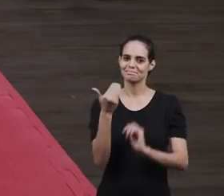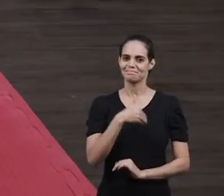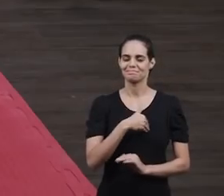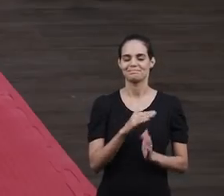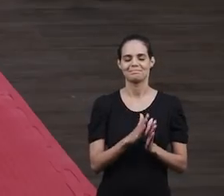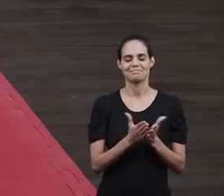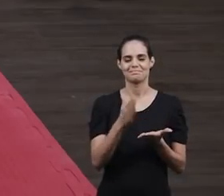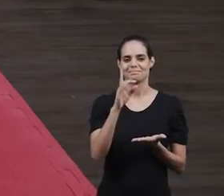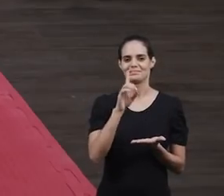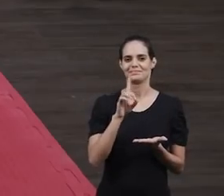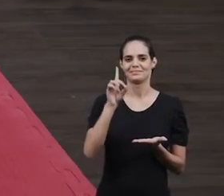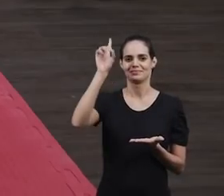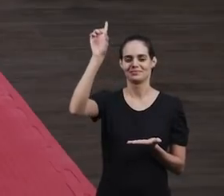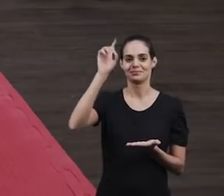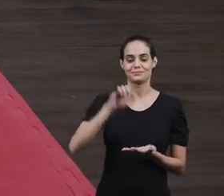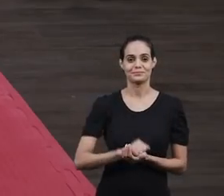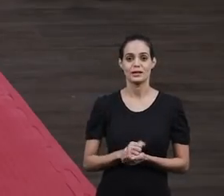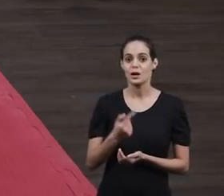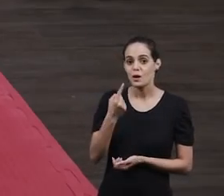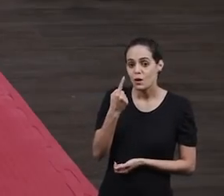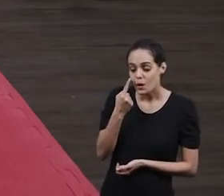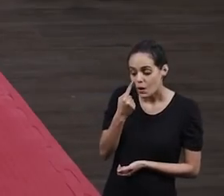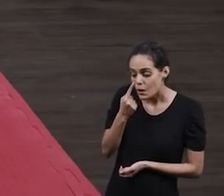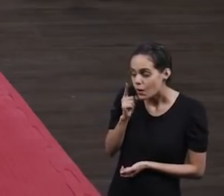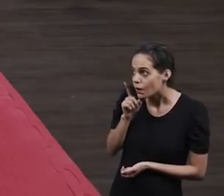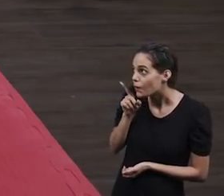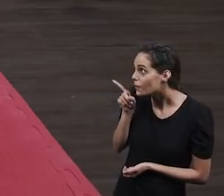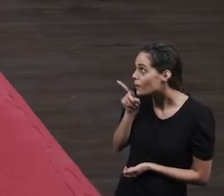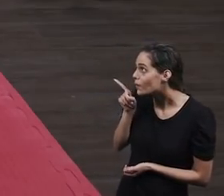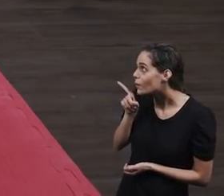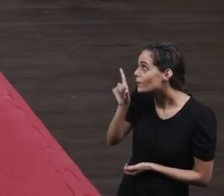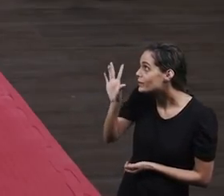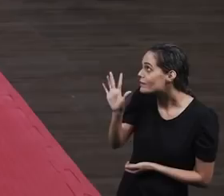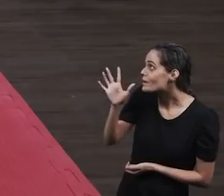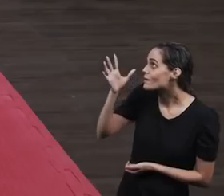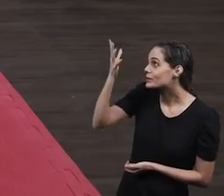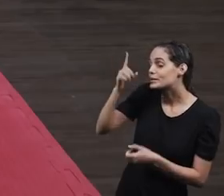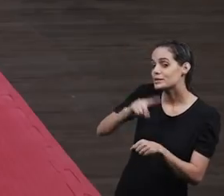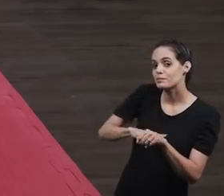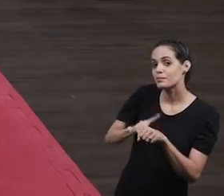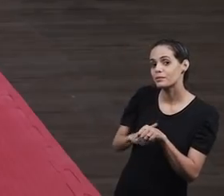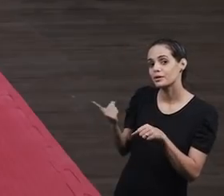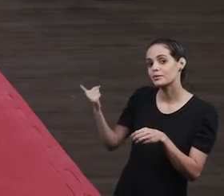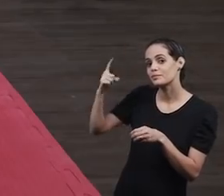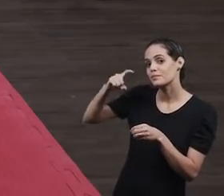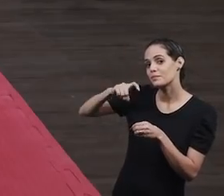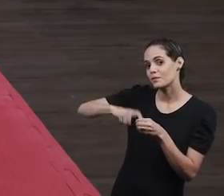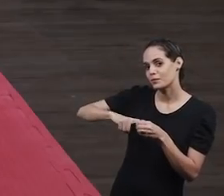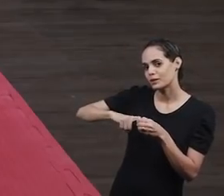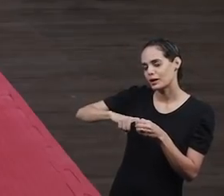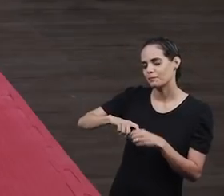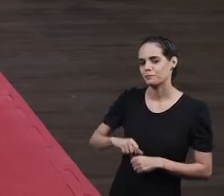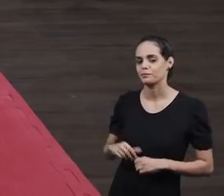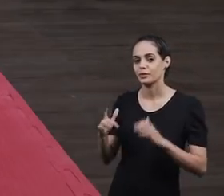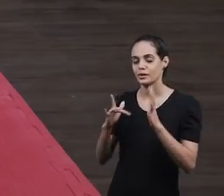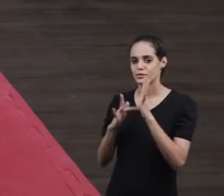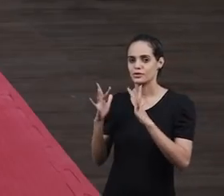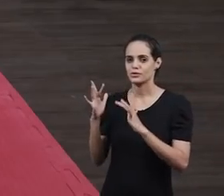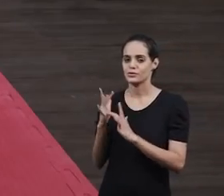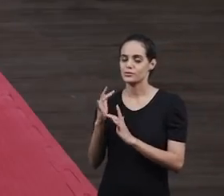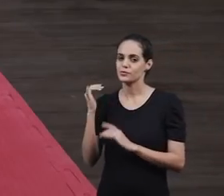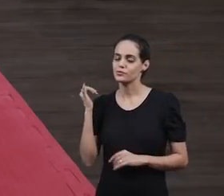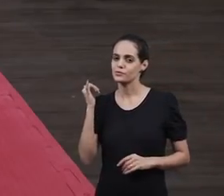palavra de Jesus no coração. Olhem só o que vai acontecer quando Jesus voltar. Jesus falou que ele